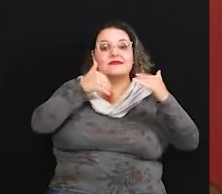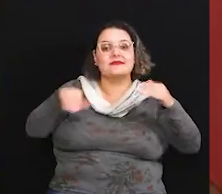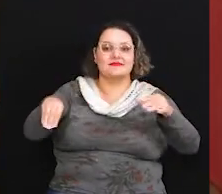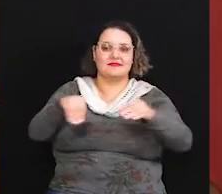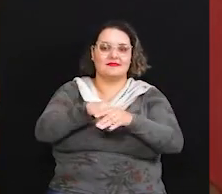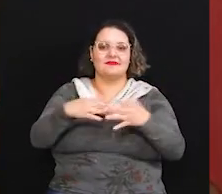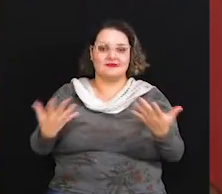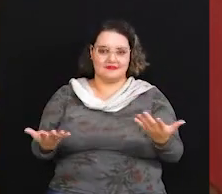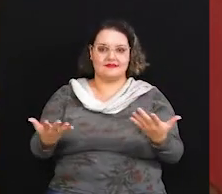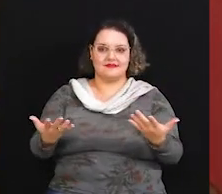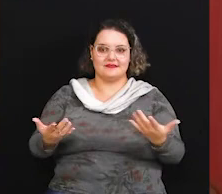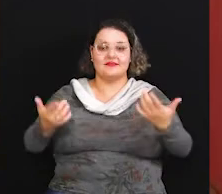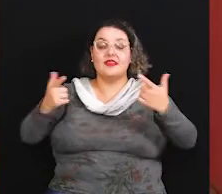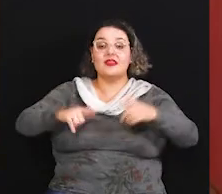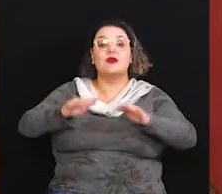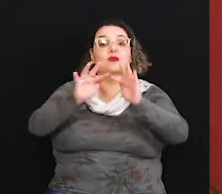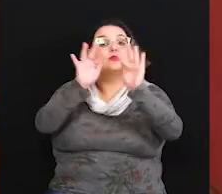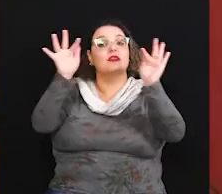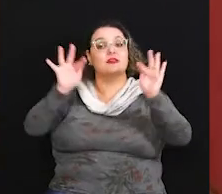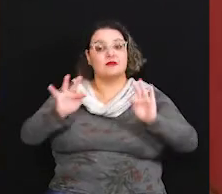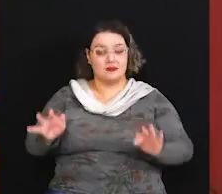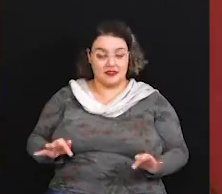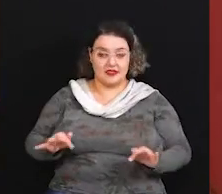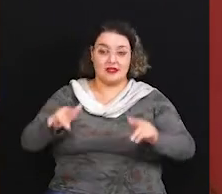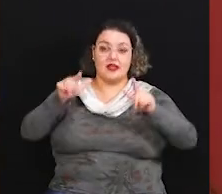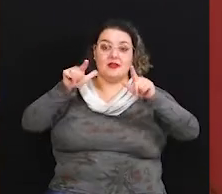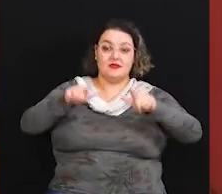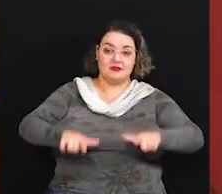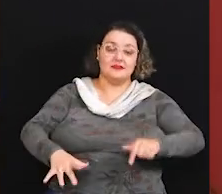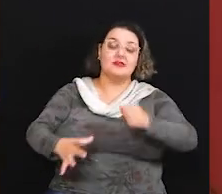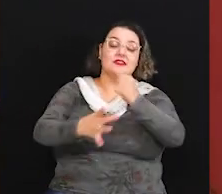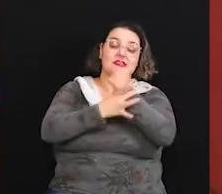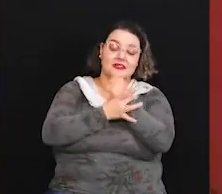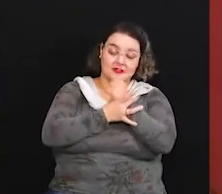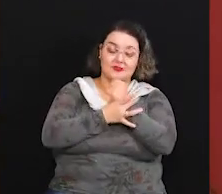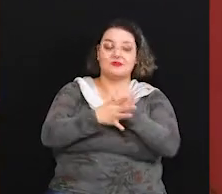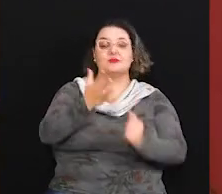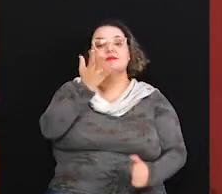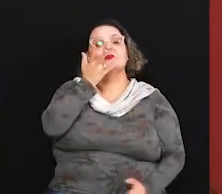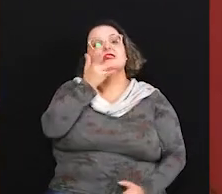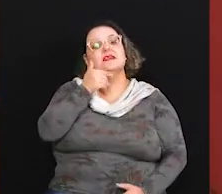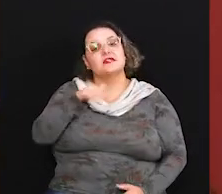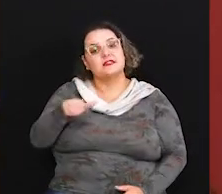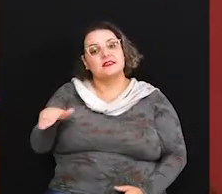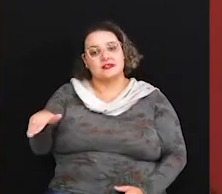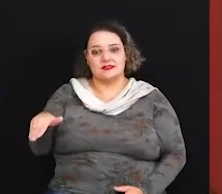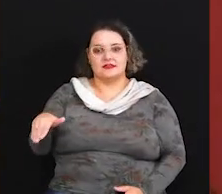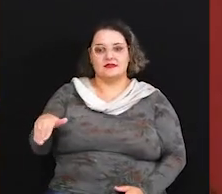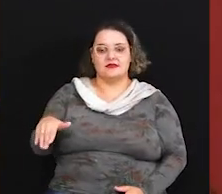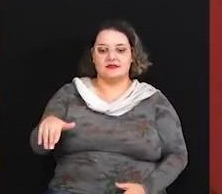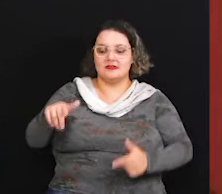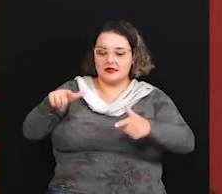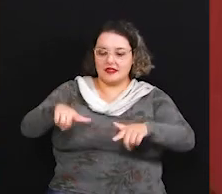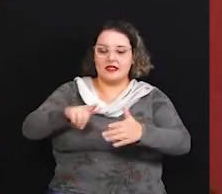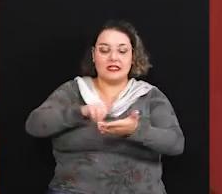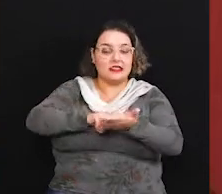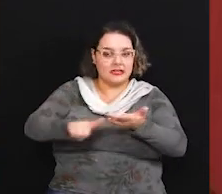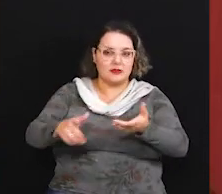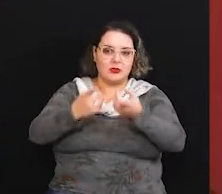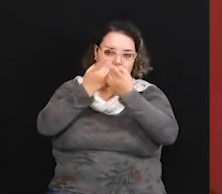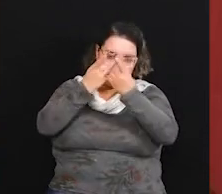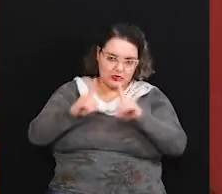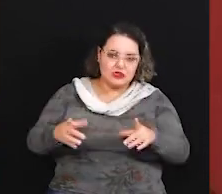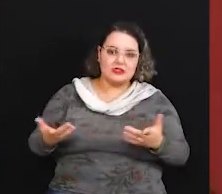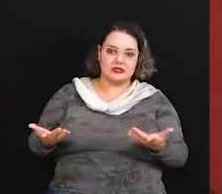brilham, né? Então é um lugar feliz, é um lugar seguro para as crianças estar. É um lugar limpo,